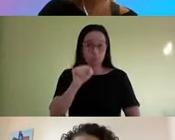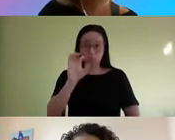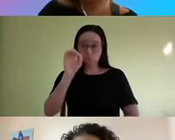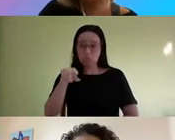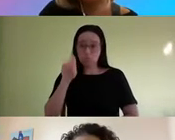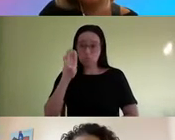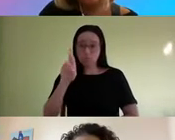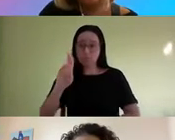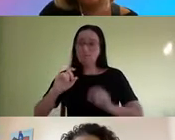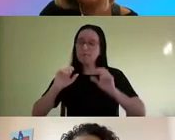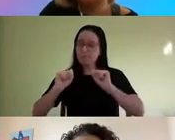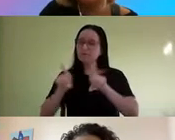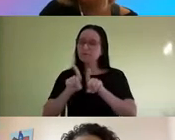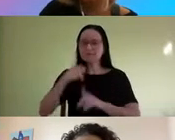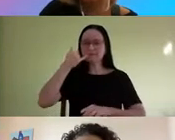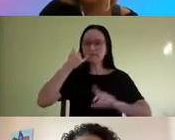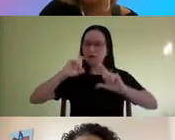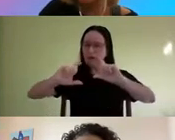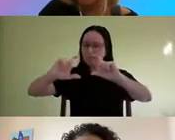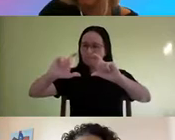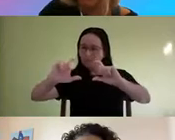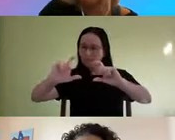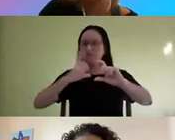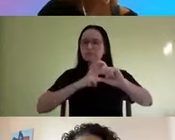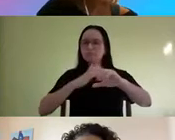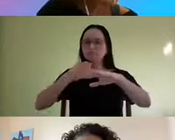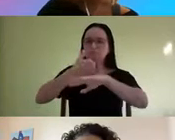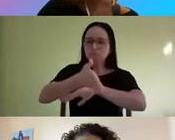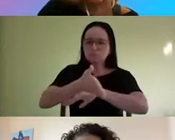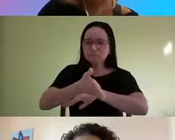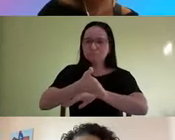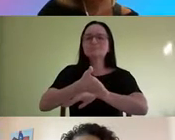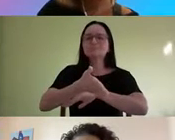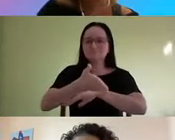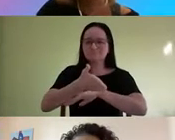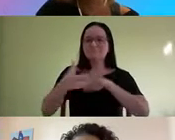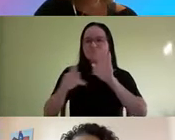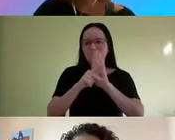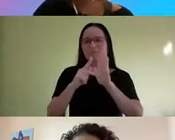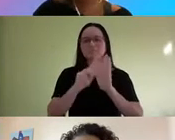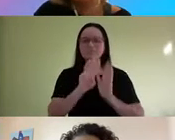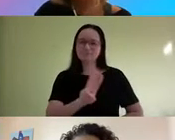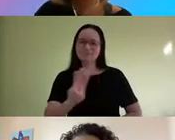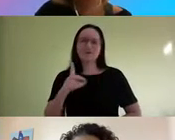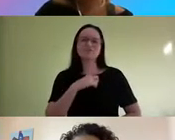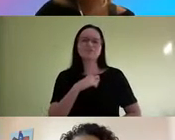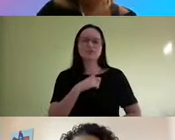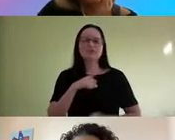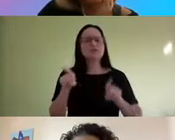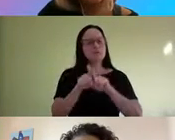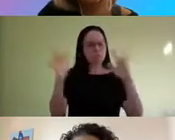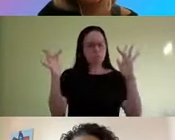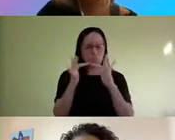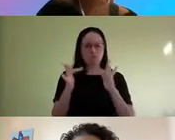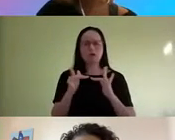para esse QR Code que está aqui, que já entra direto no Jornada. E aqui eu deixo também os meus contatos. Se vocês